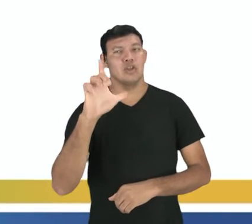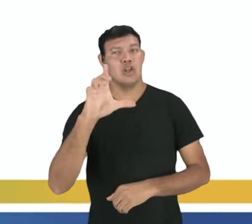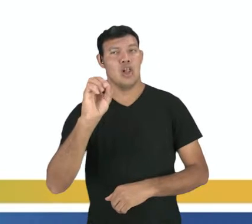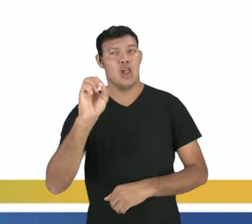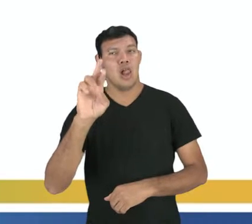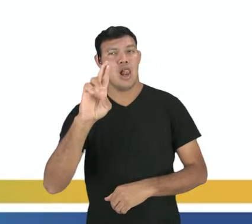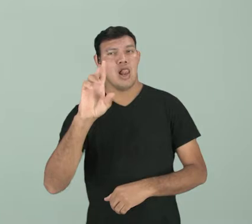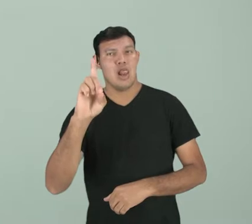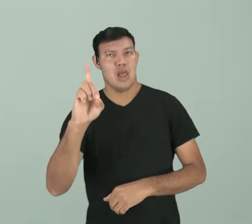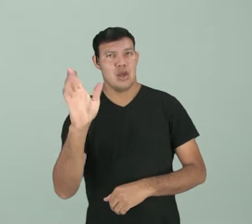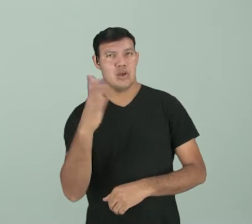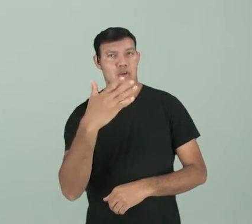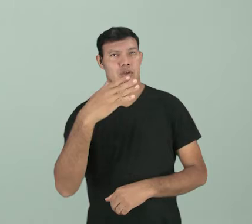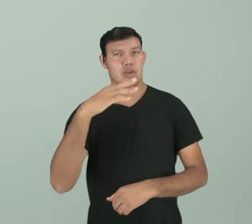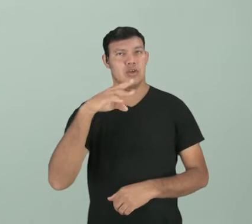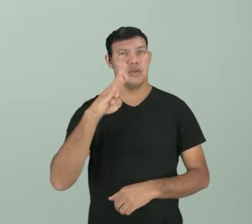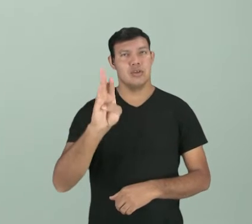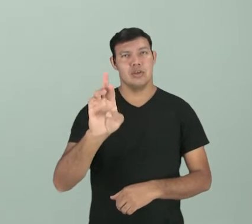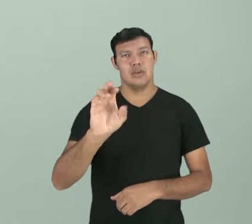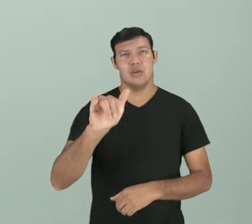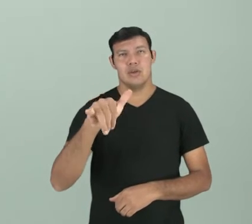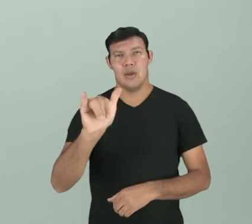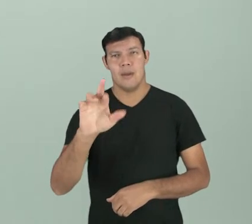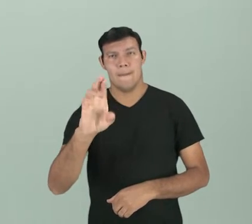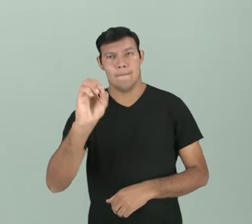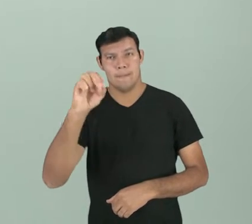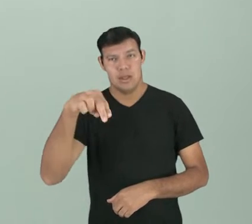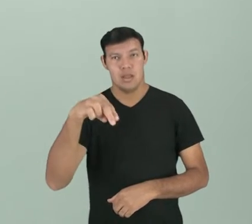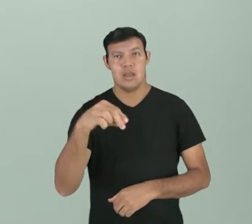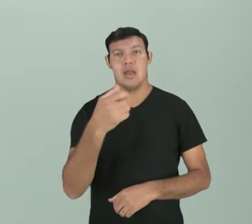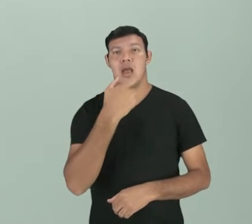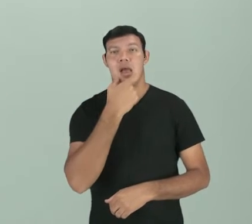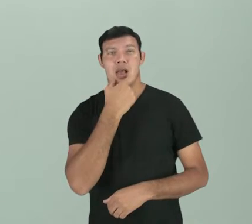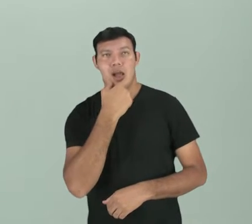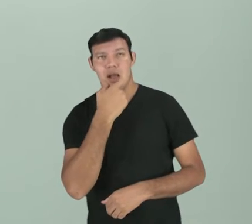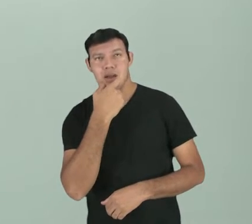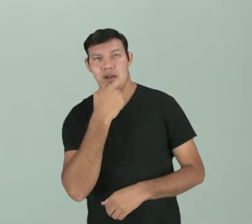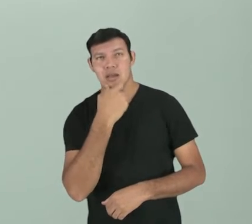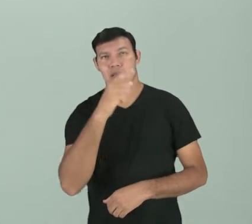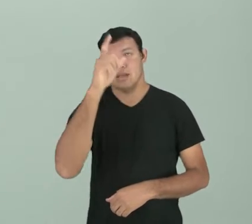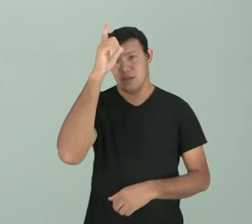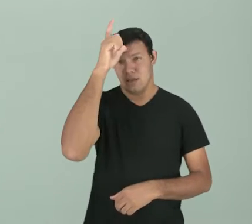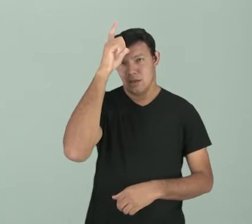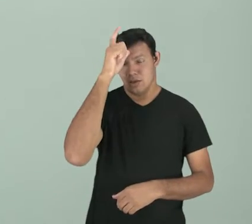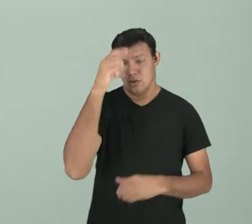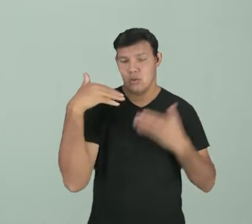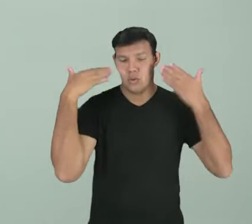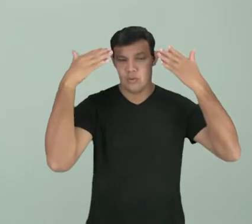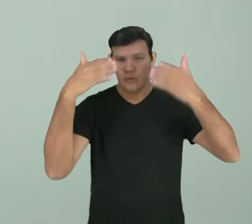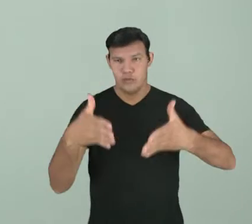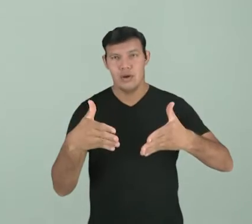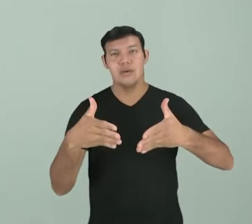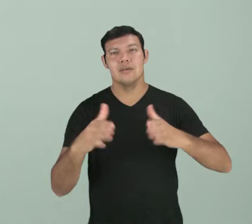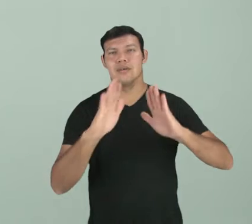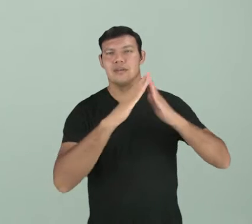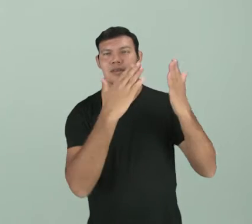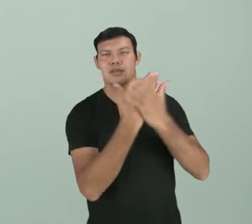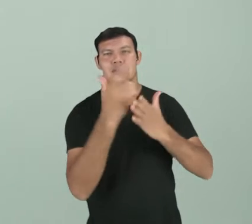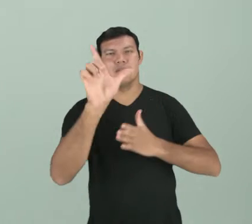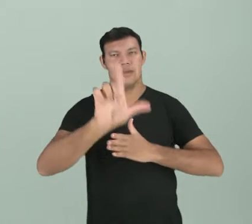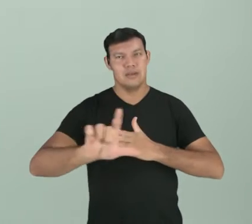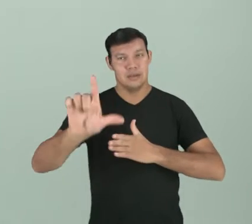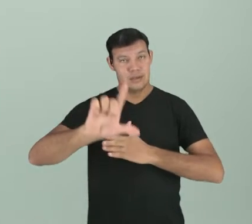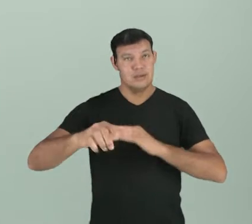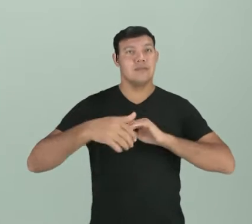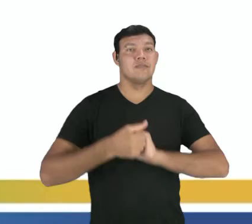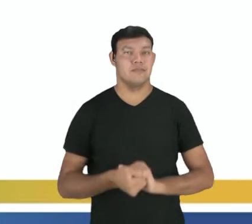Então nós temos aí a Alemanha e a Inglaterra como centros dessas obras literárias, tá? Para